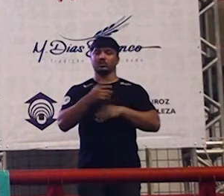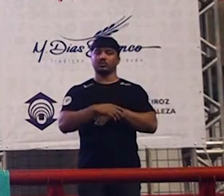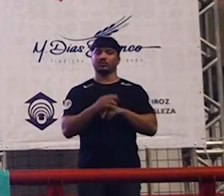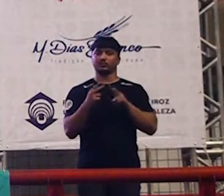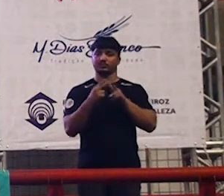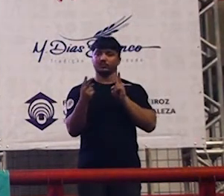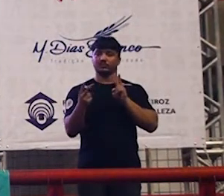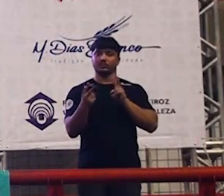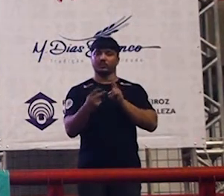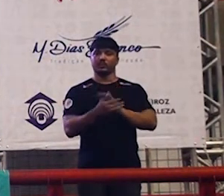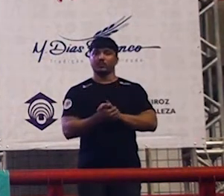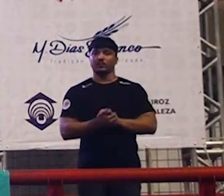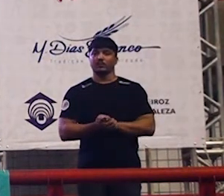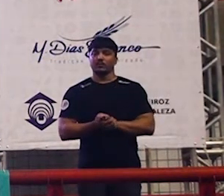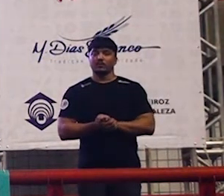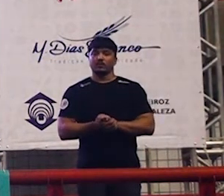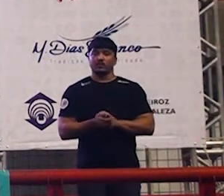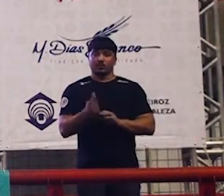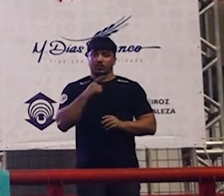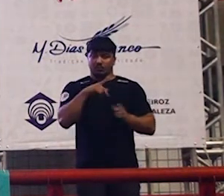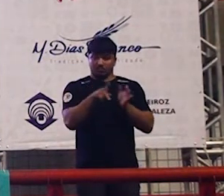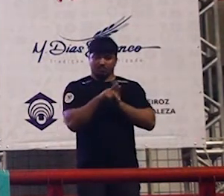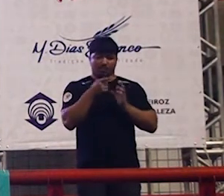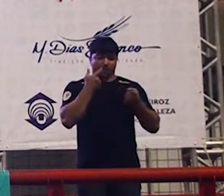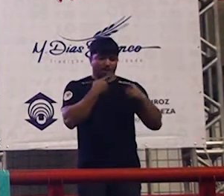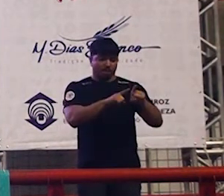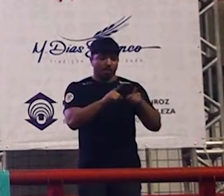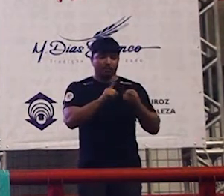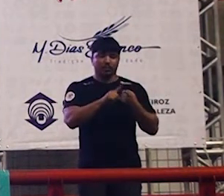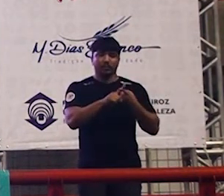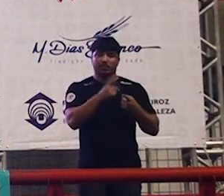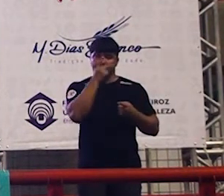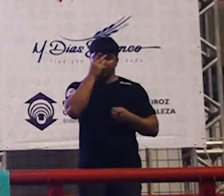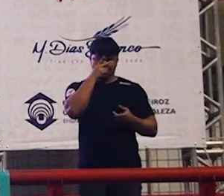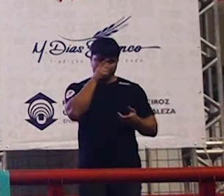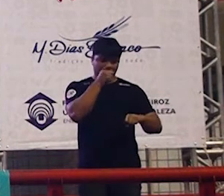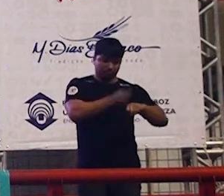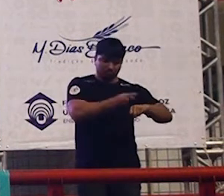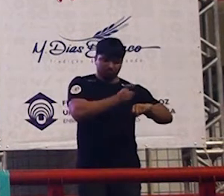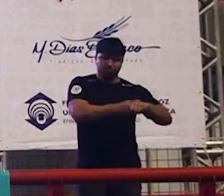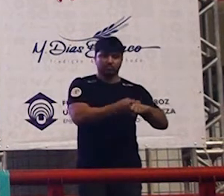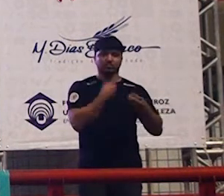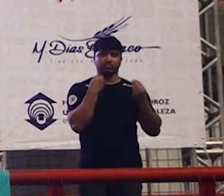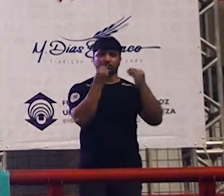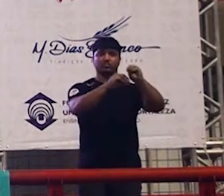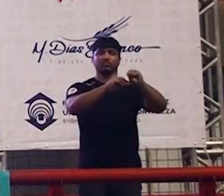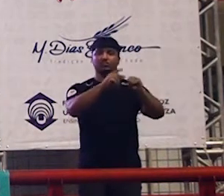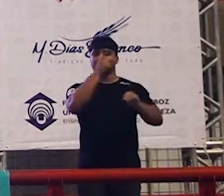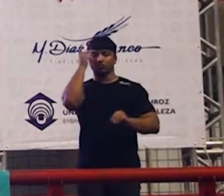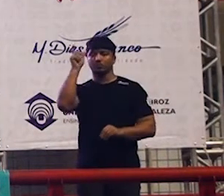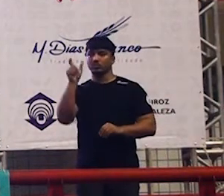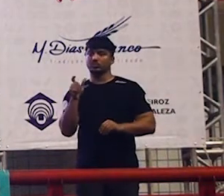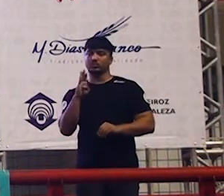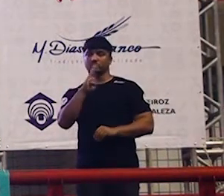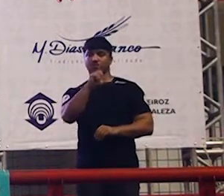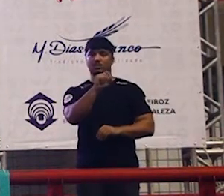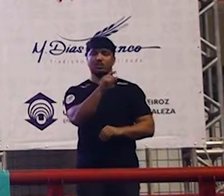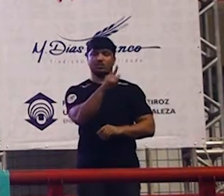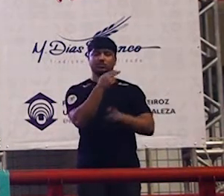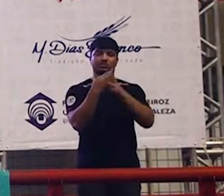Ironiza a postura de comentaristas de blogs, ridicularizando o excesso de radicalismo dos posts desses indivíduos.